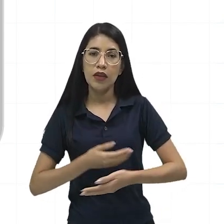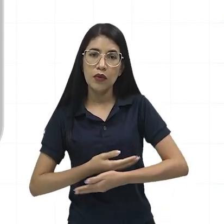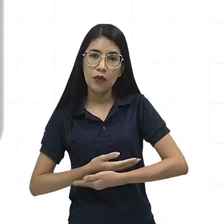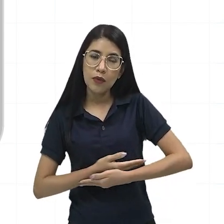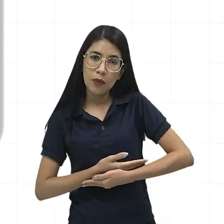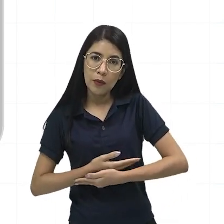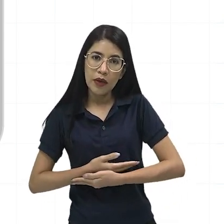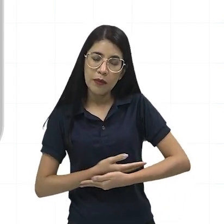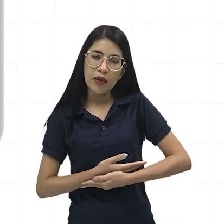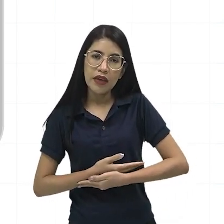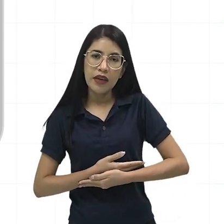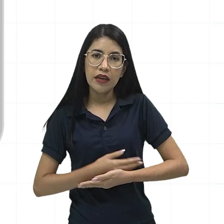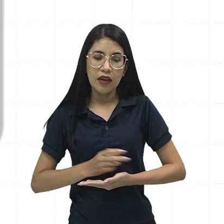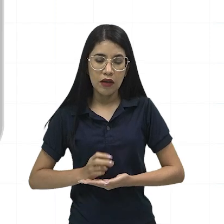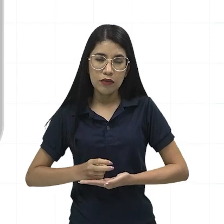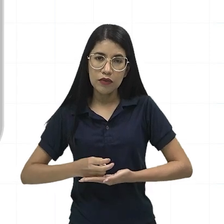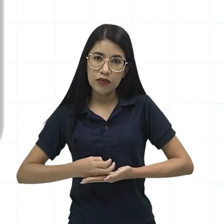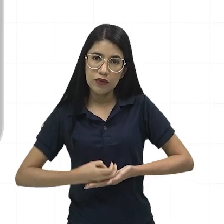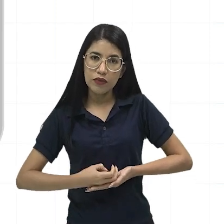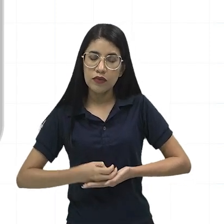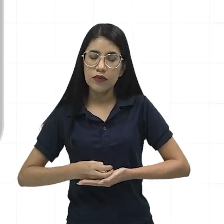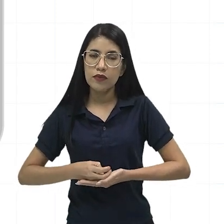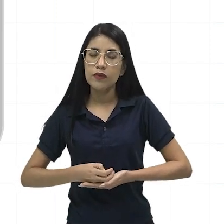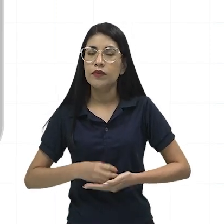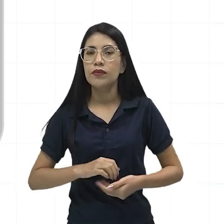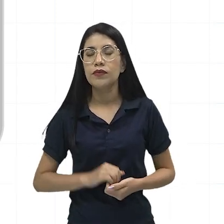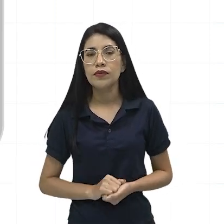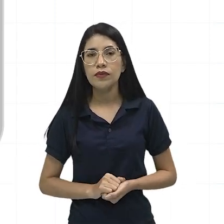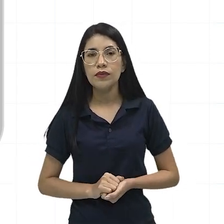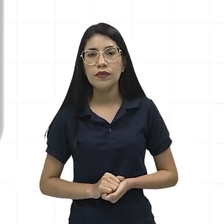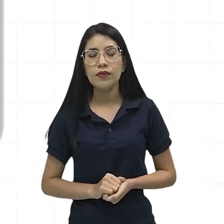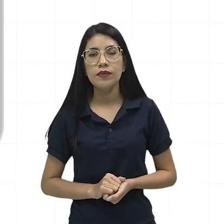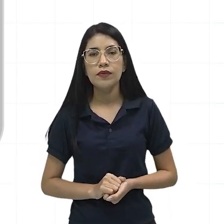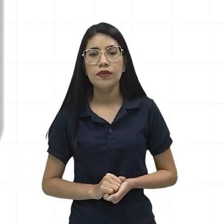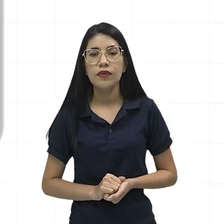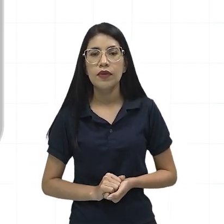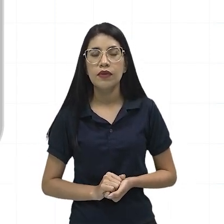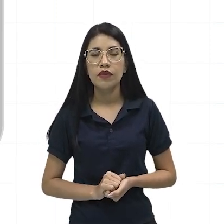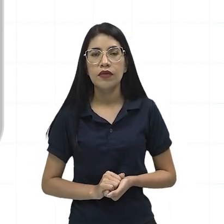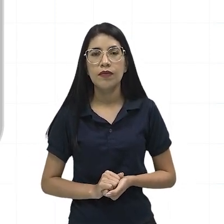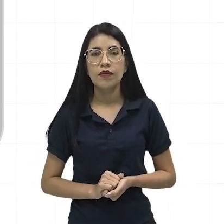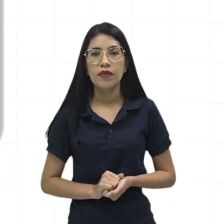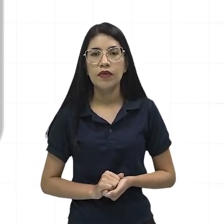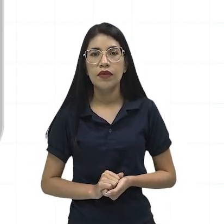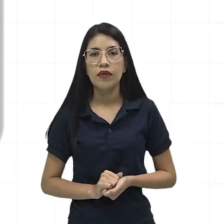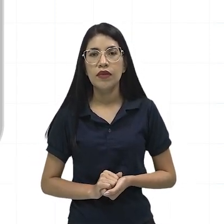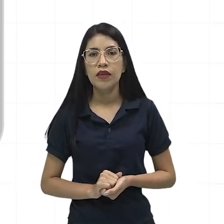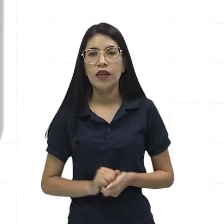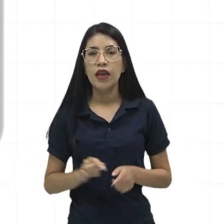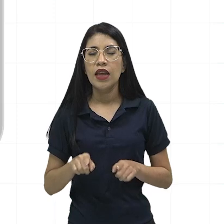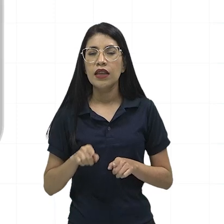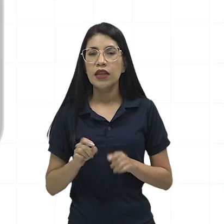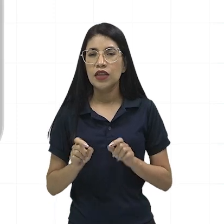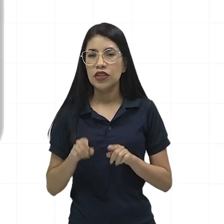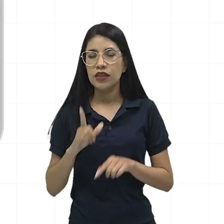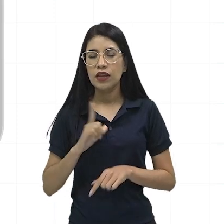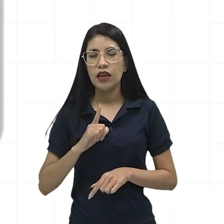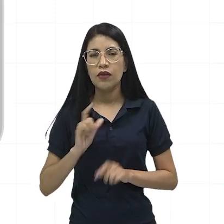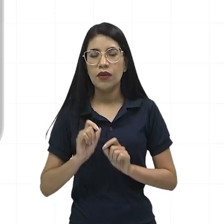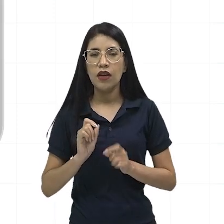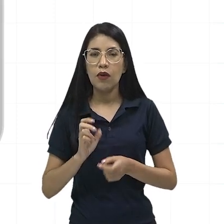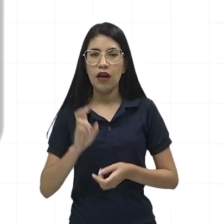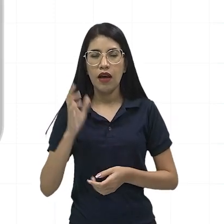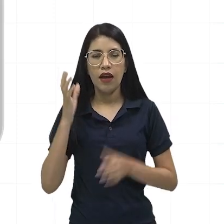feto, né, o nosso bebezinho aí da nossa aula, em posição de formação, com a